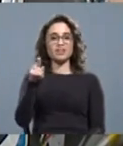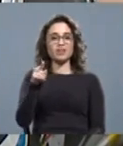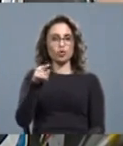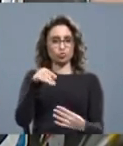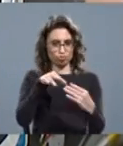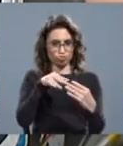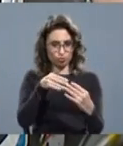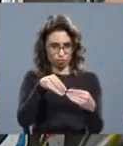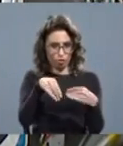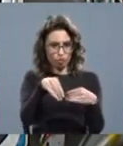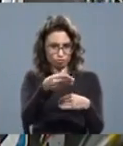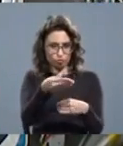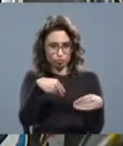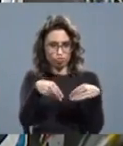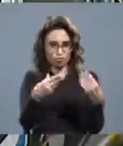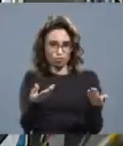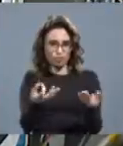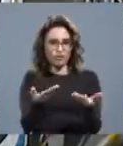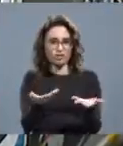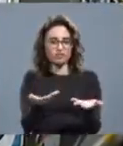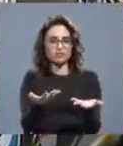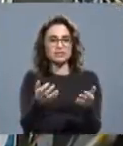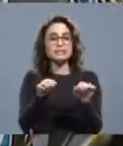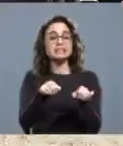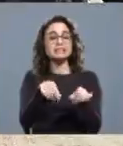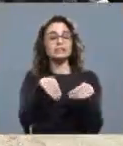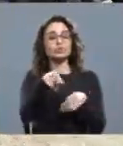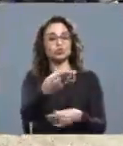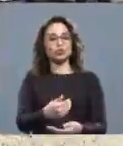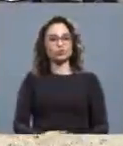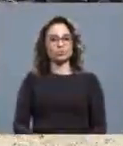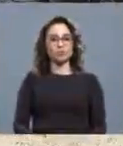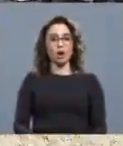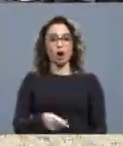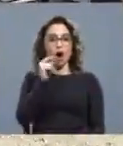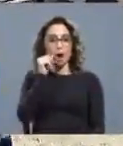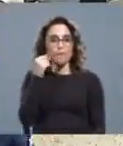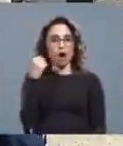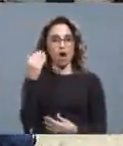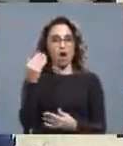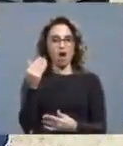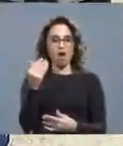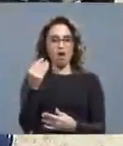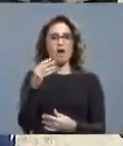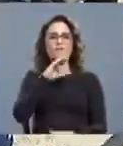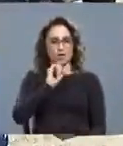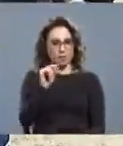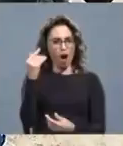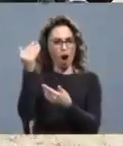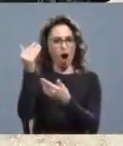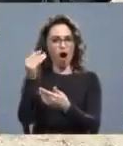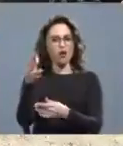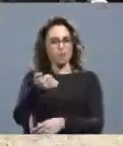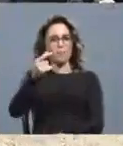Desses jogos, no fundo, não é? É um jogo, no fundo. Sendo desses jogos. Valente pai, hein? É, bom. Valente filho também, com mais uma